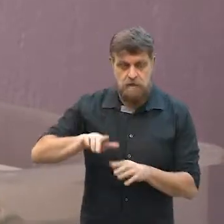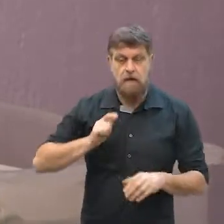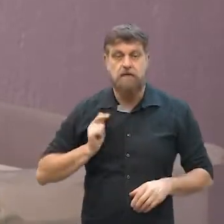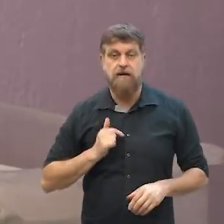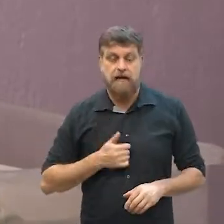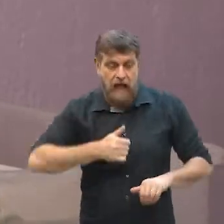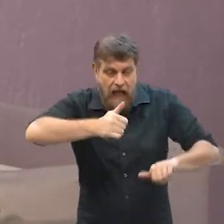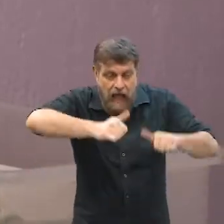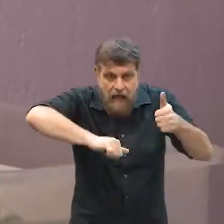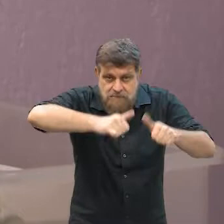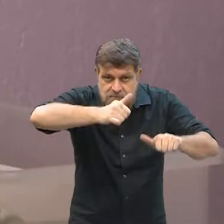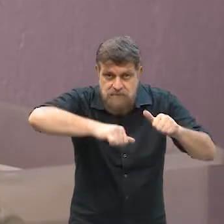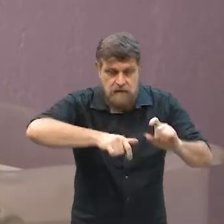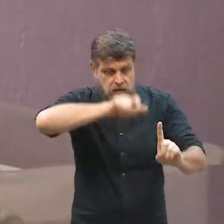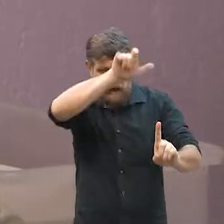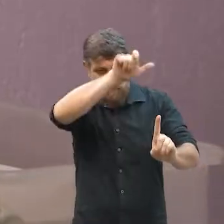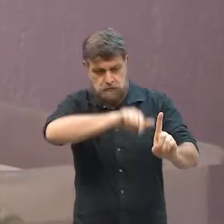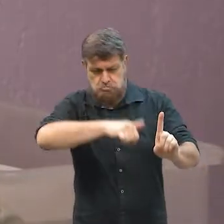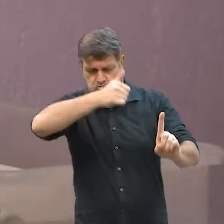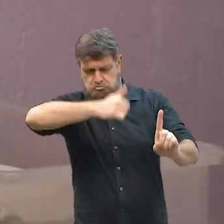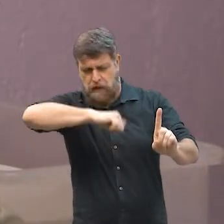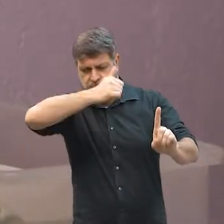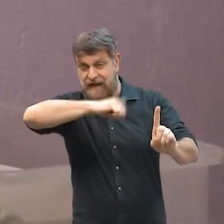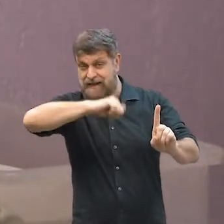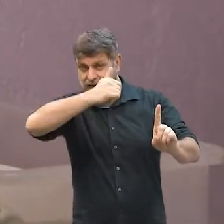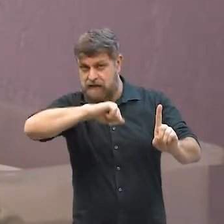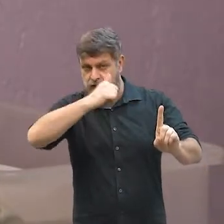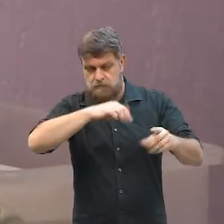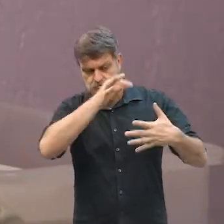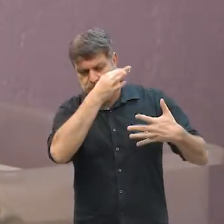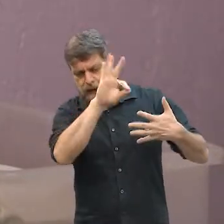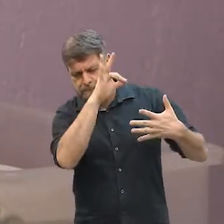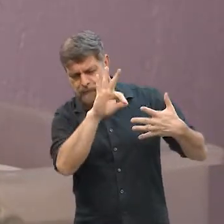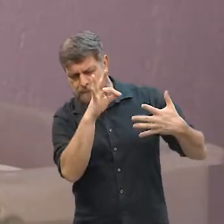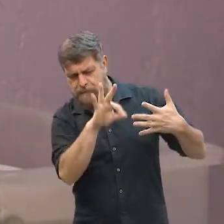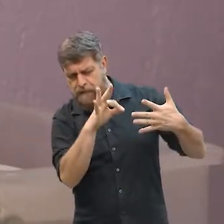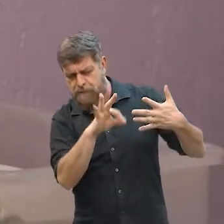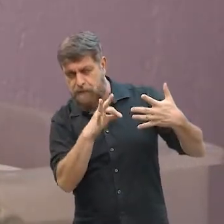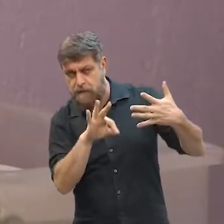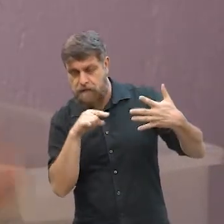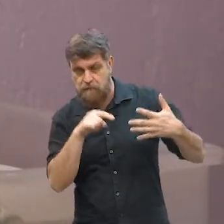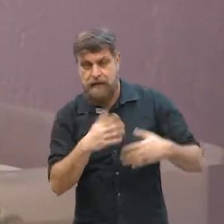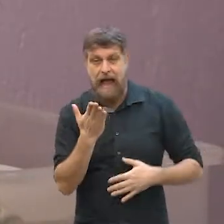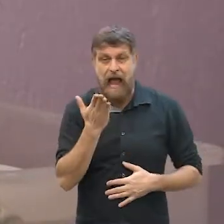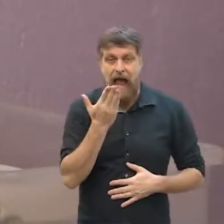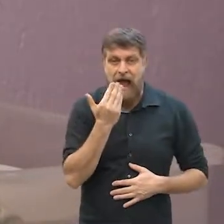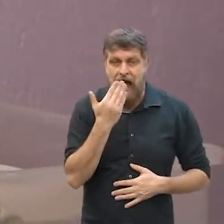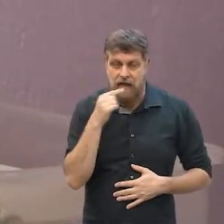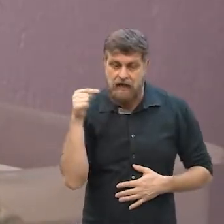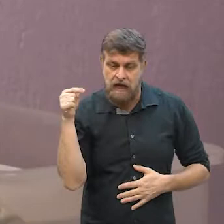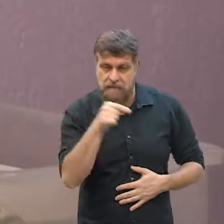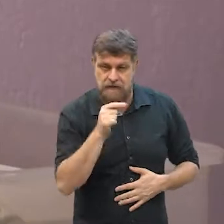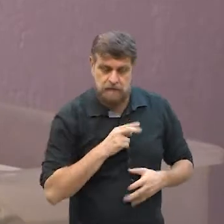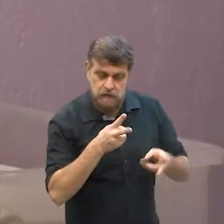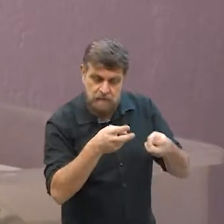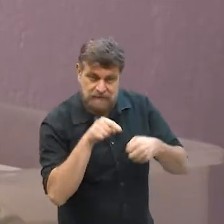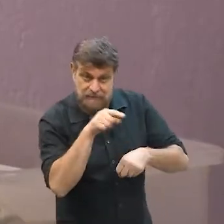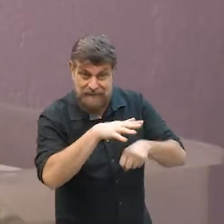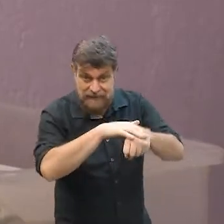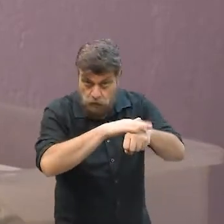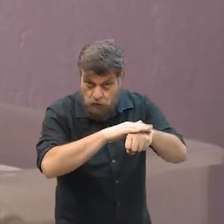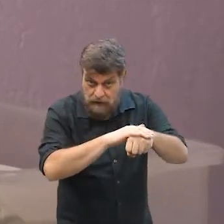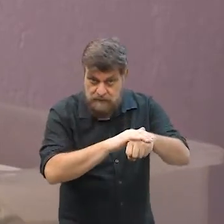analisar, avaliar o paciente. Ele vai adequar a alimentação com as condições patológicas ou